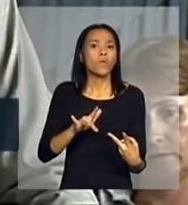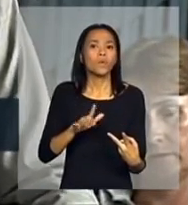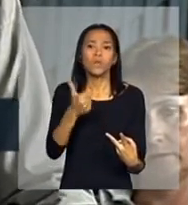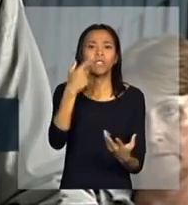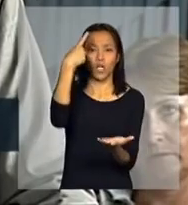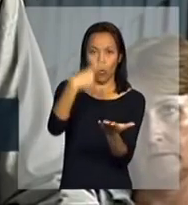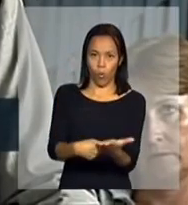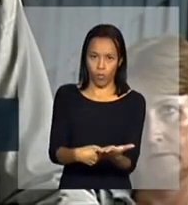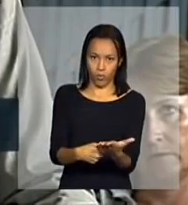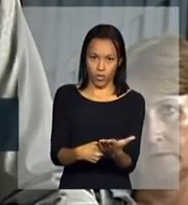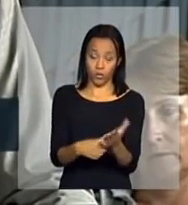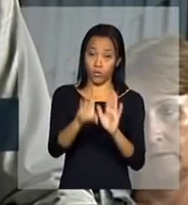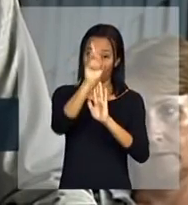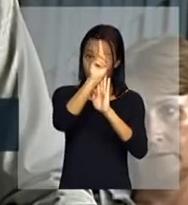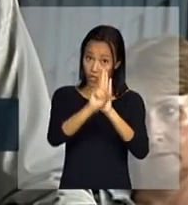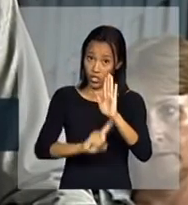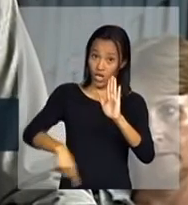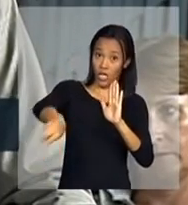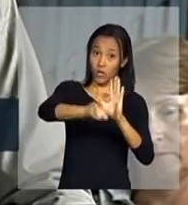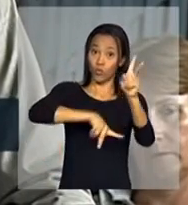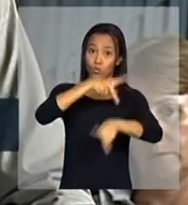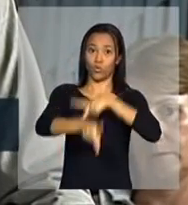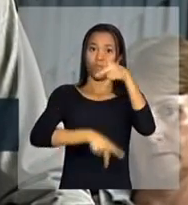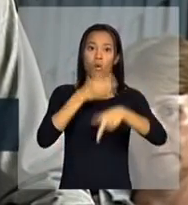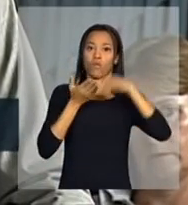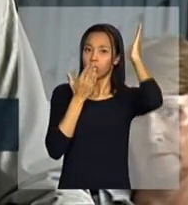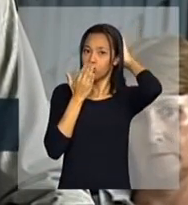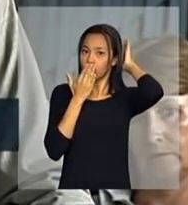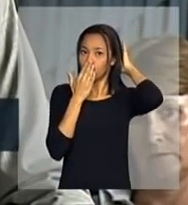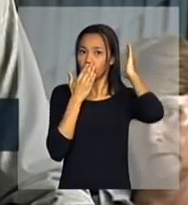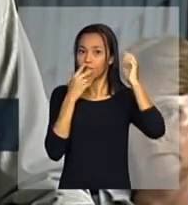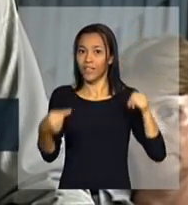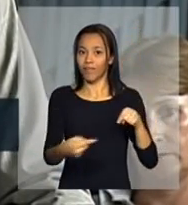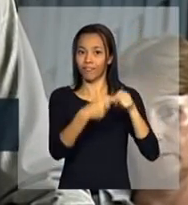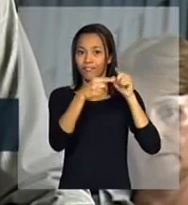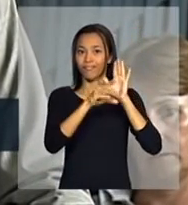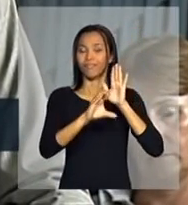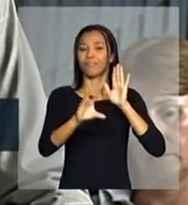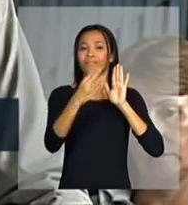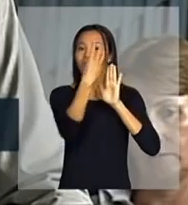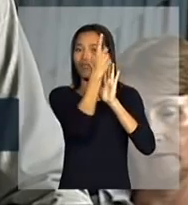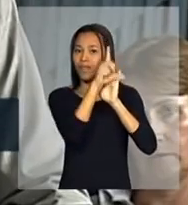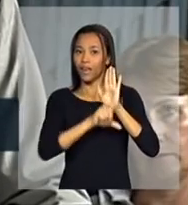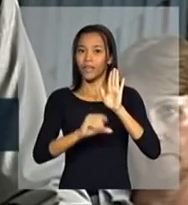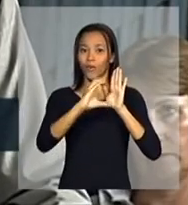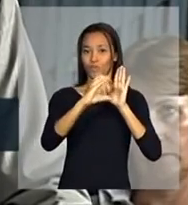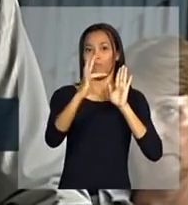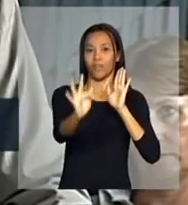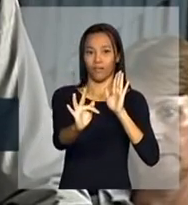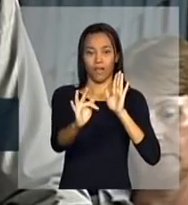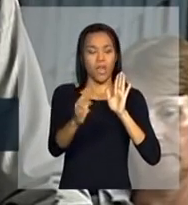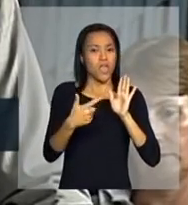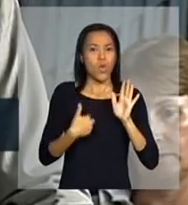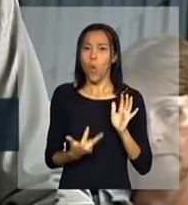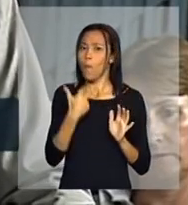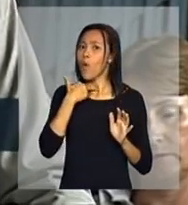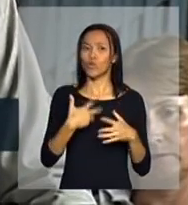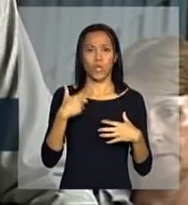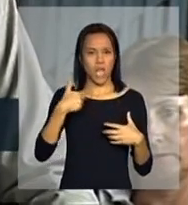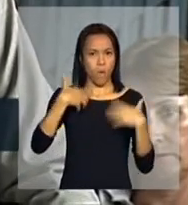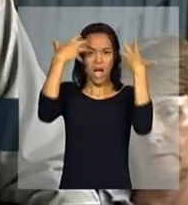descompromisso com os direitos dos povos indígenas consagrados na Constituição. Não posso aceitar de forma